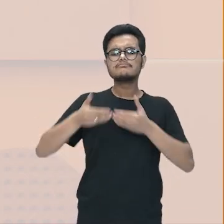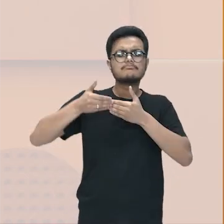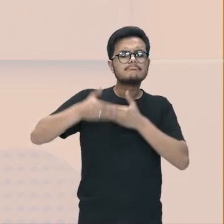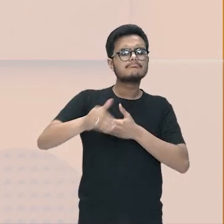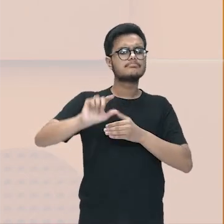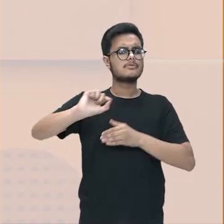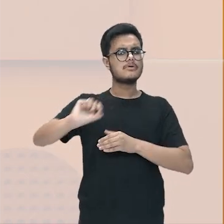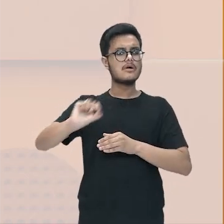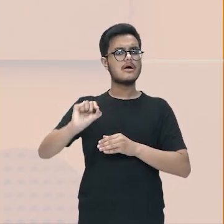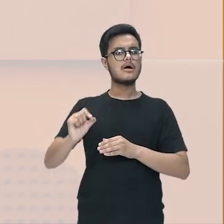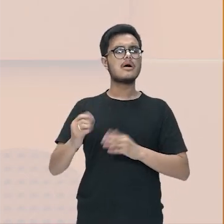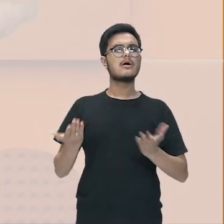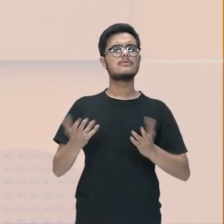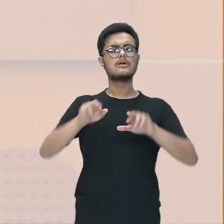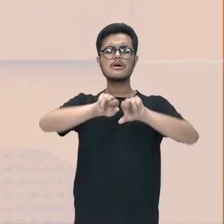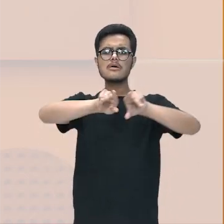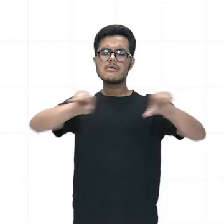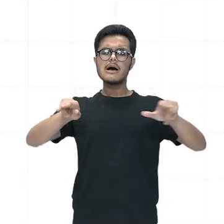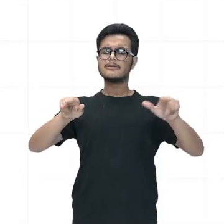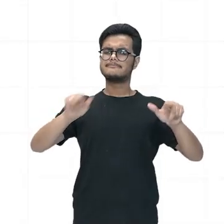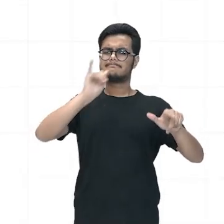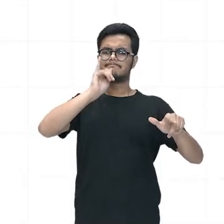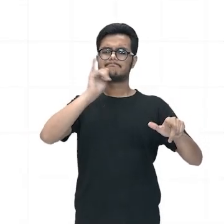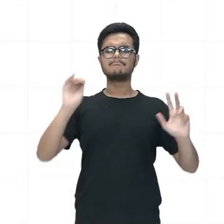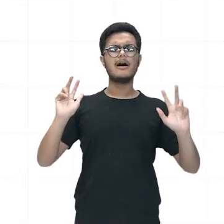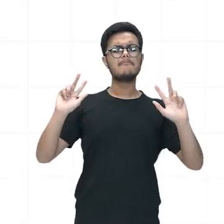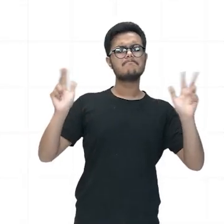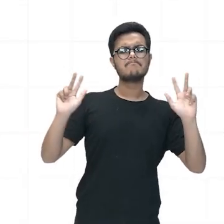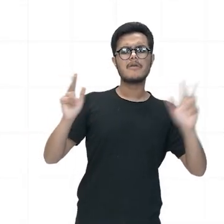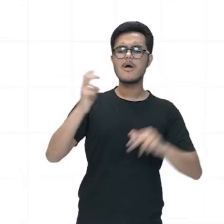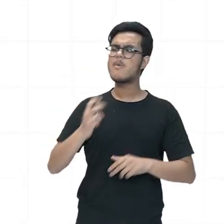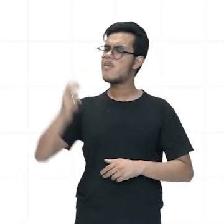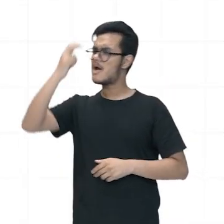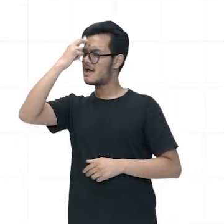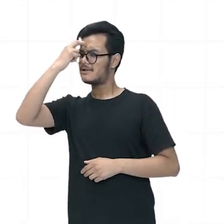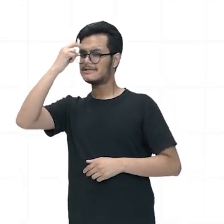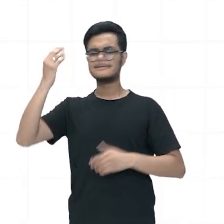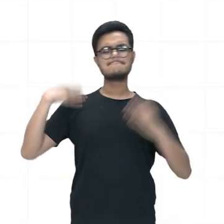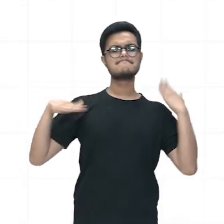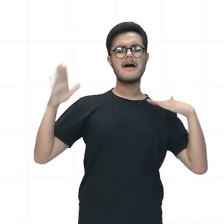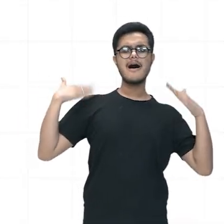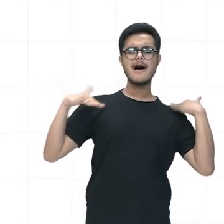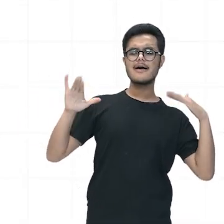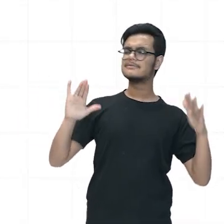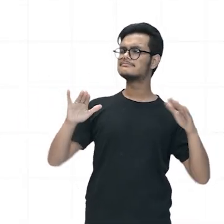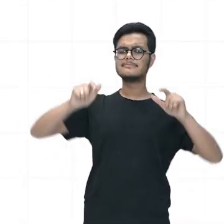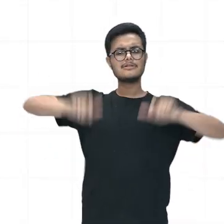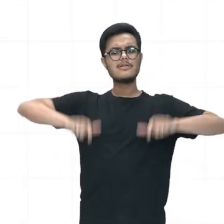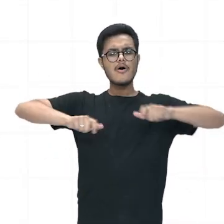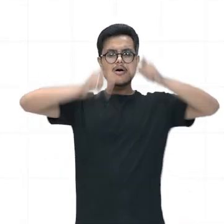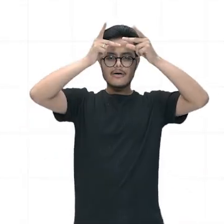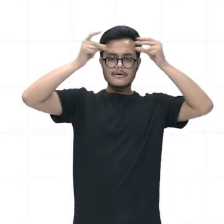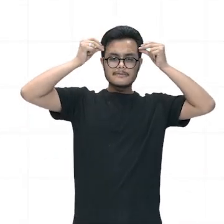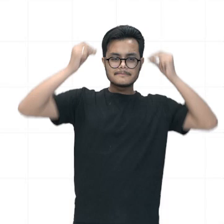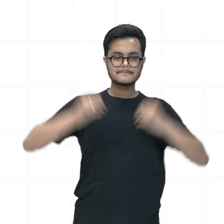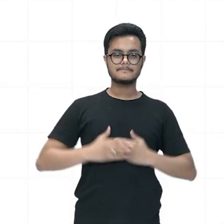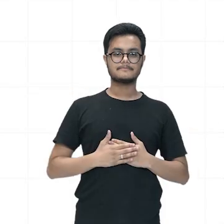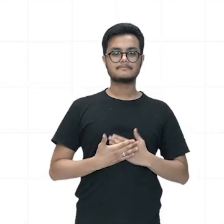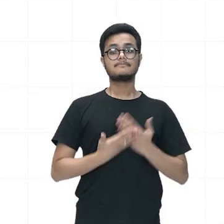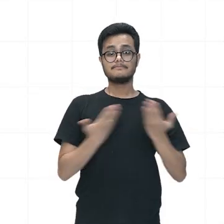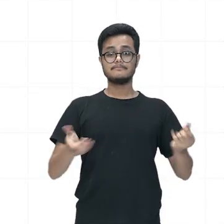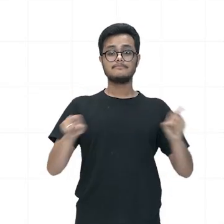como é que se dava então a diversão, como que era então essa parte da cultura, a diversão então lá na Grécia. Essa cultura então